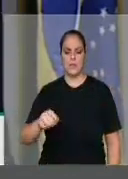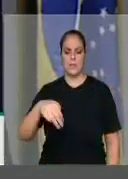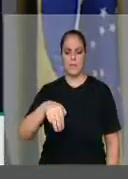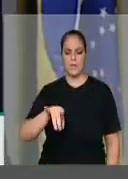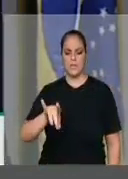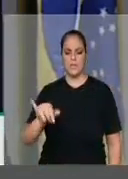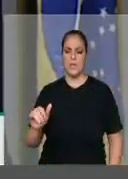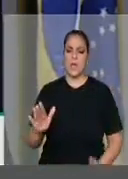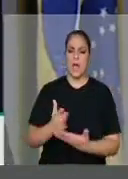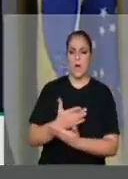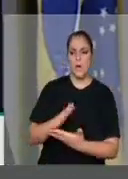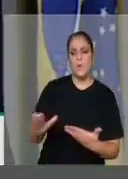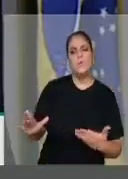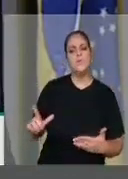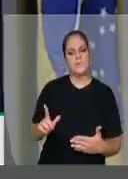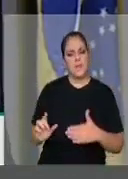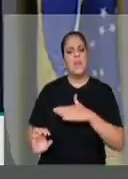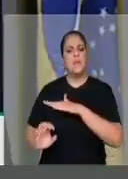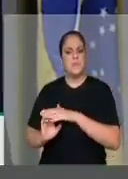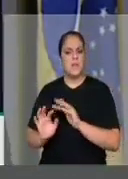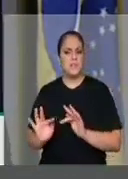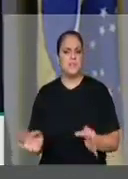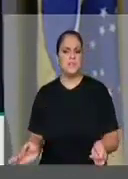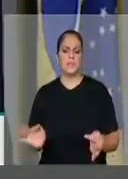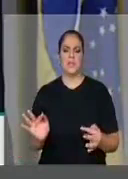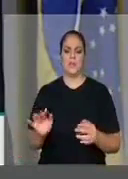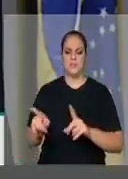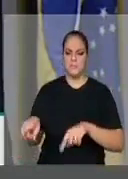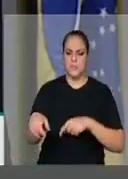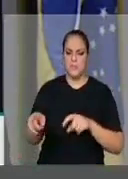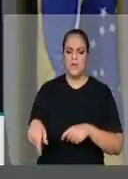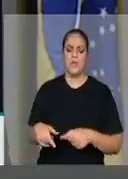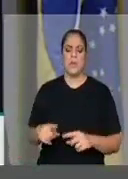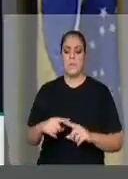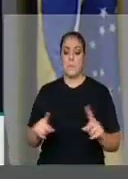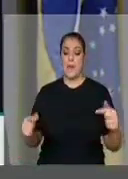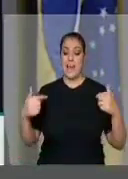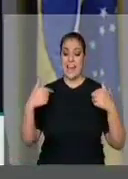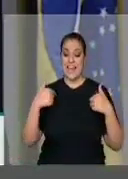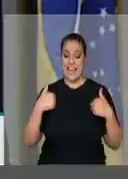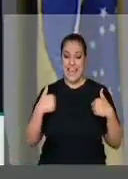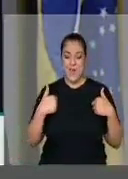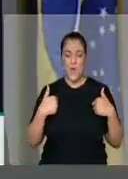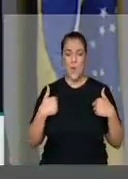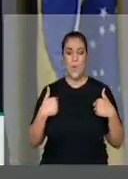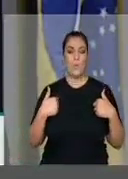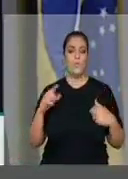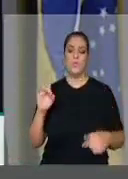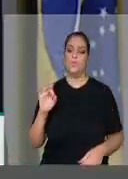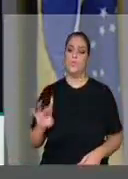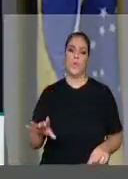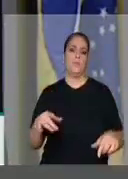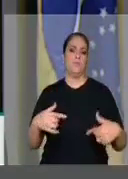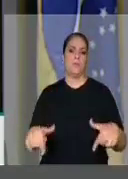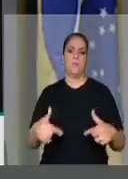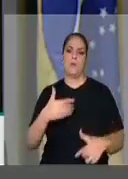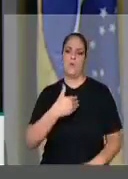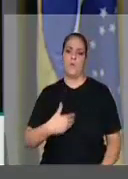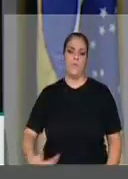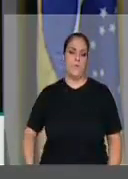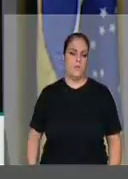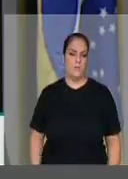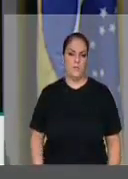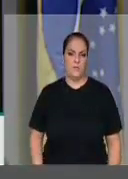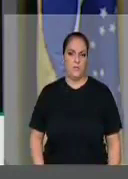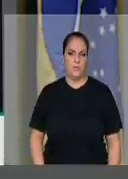média, que alguns têm empresas, comércio, agricultura, mas eu sou o homem público, dedicado à vida